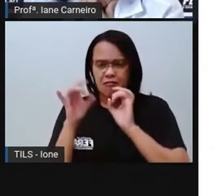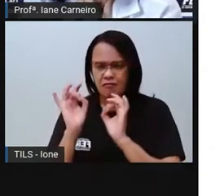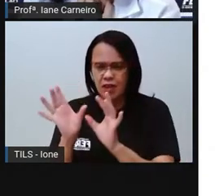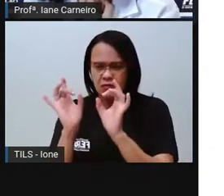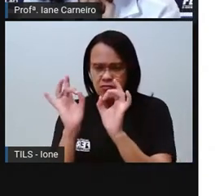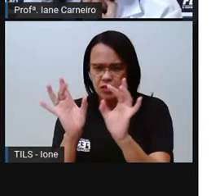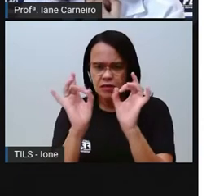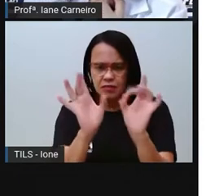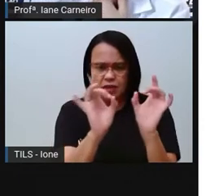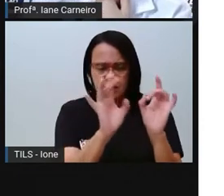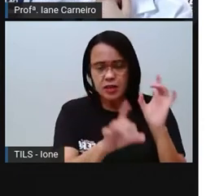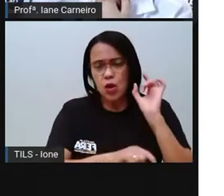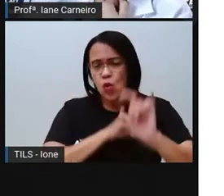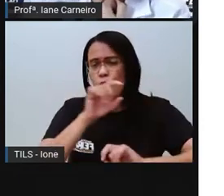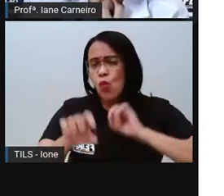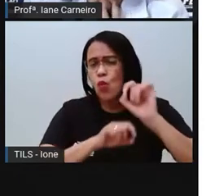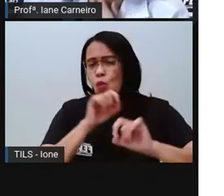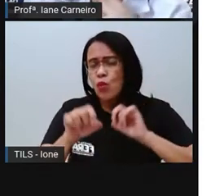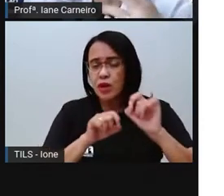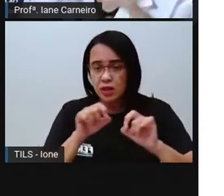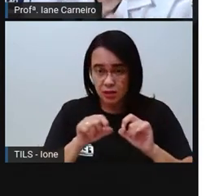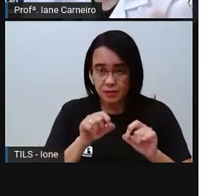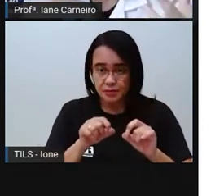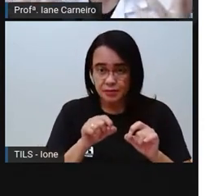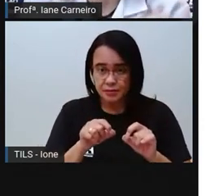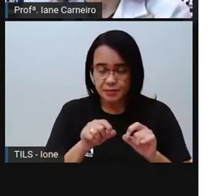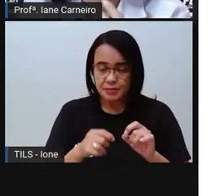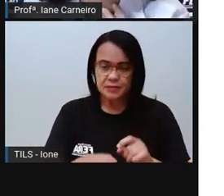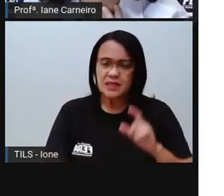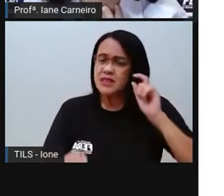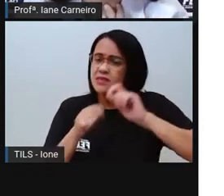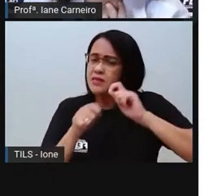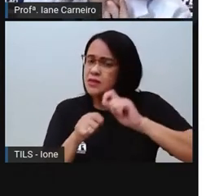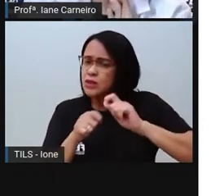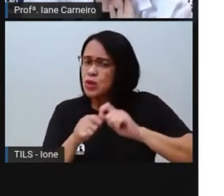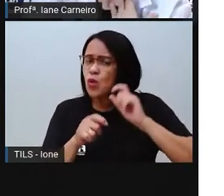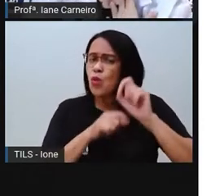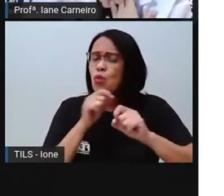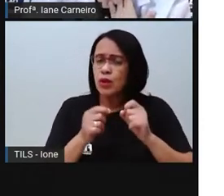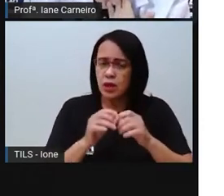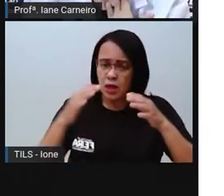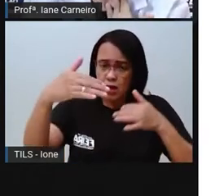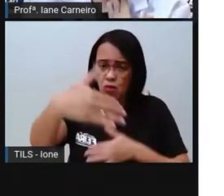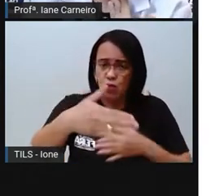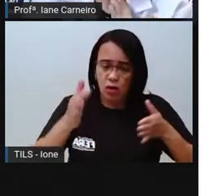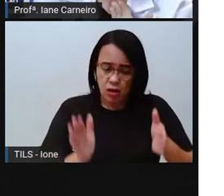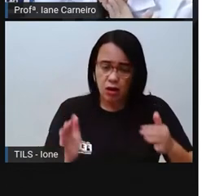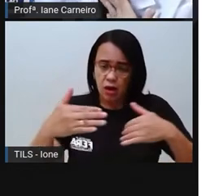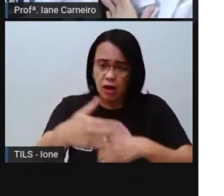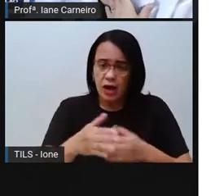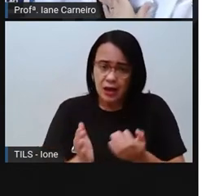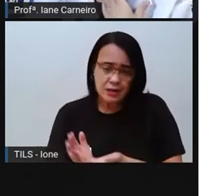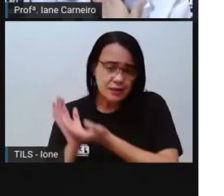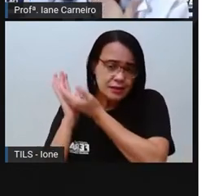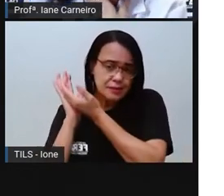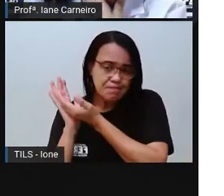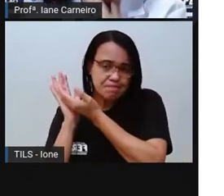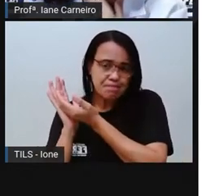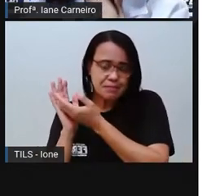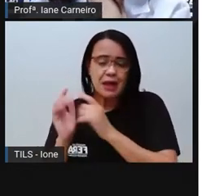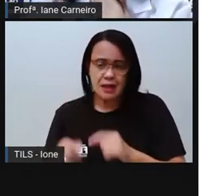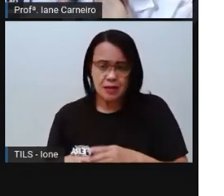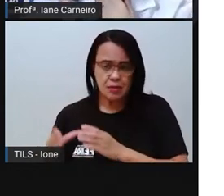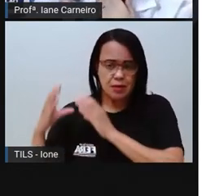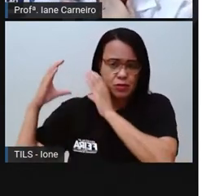alguma coisa? O que será que ela estava vendendo? O que será que ela estava fazendo com essa caixa na mão? Já pensaram